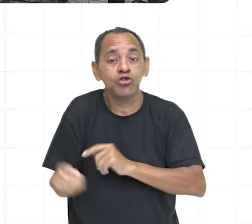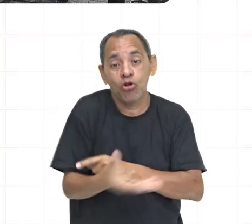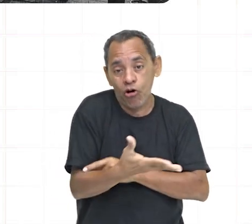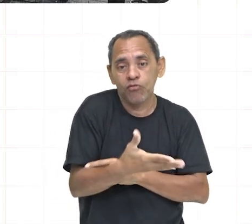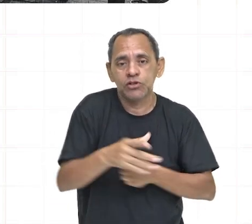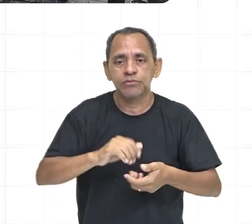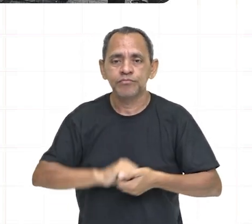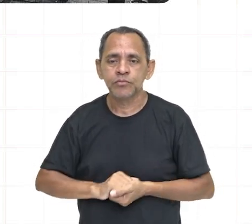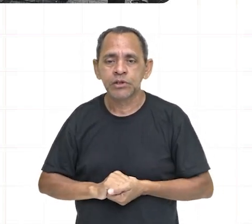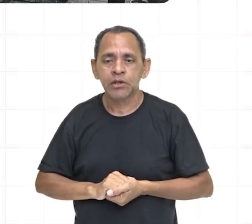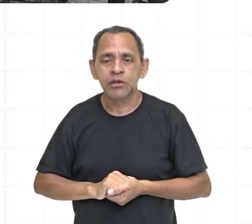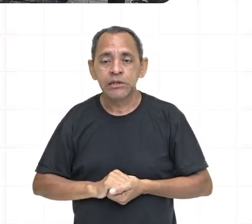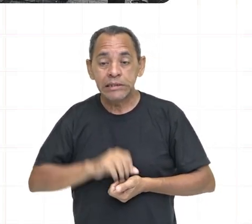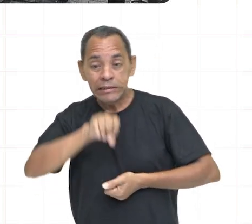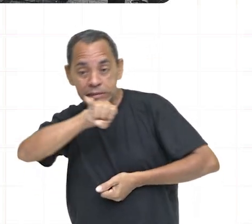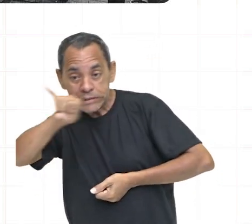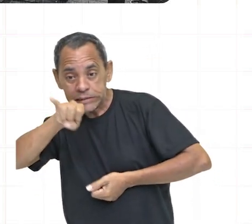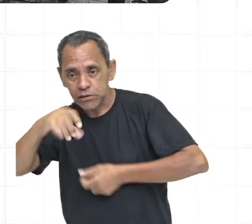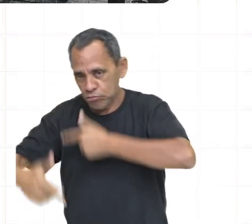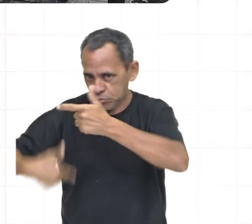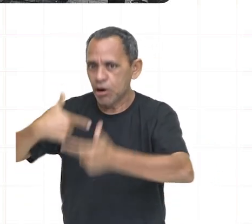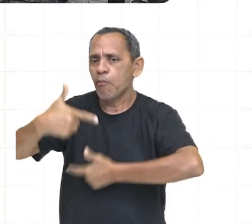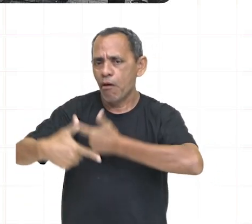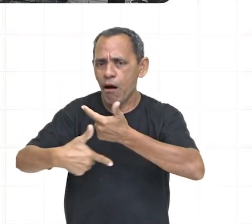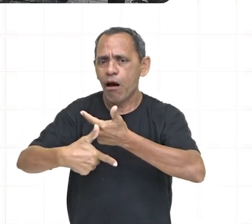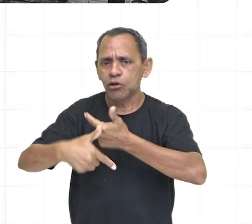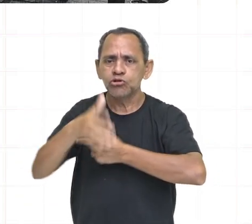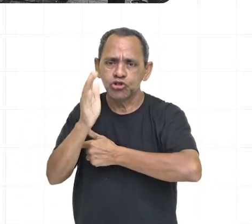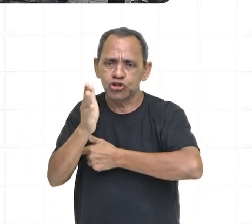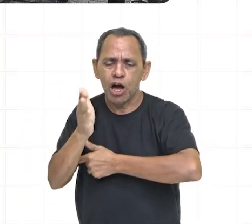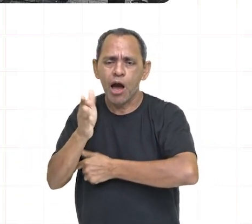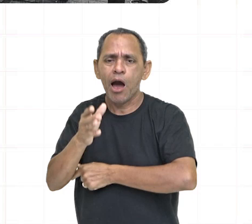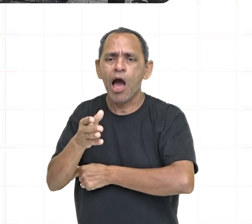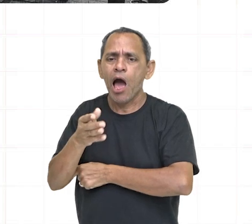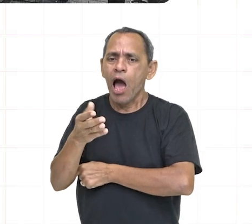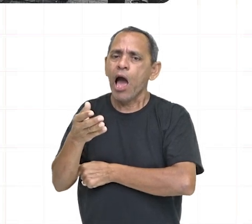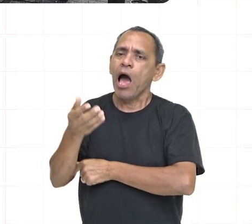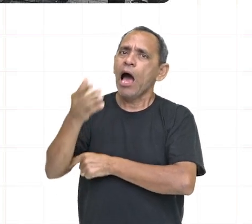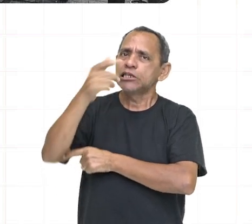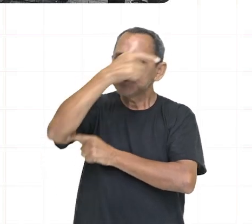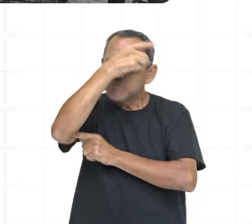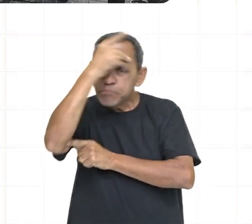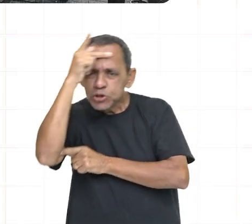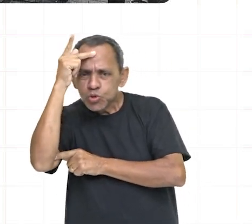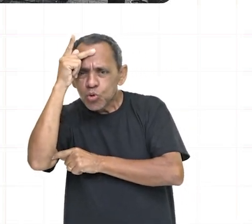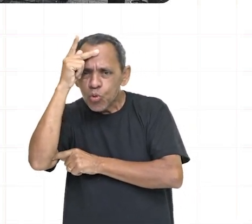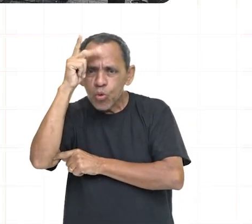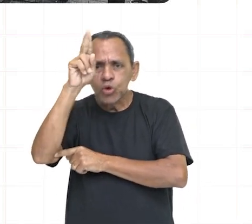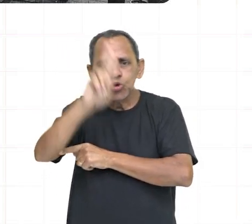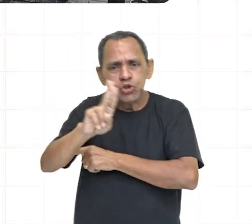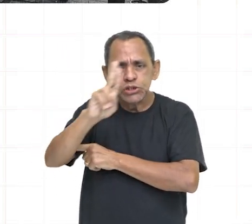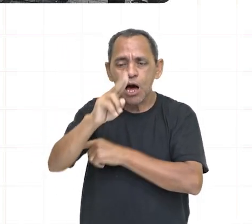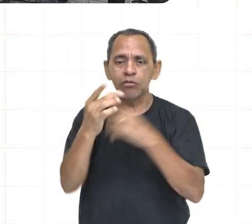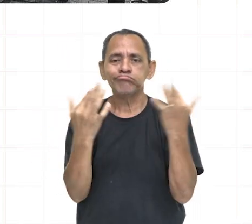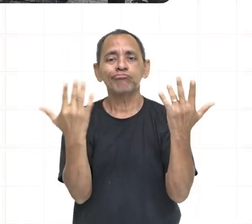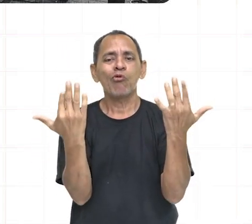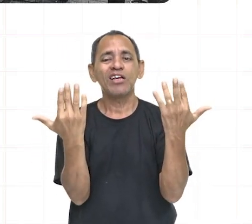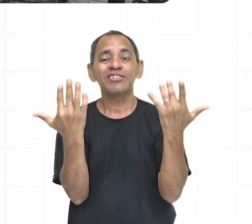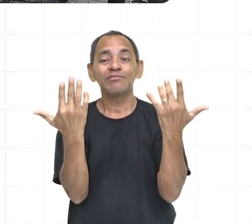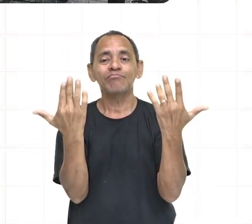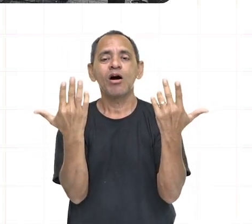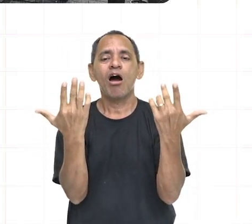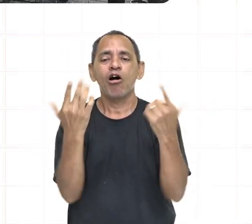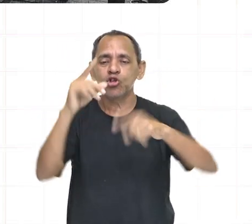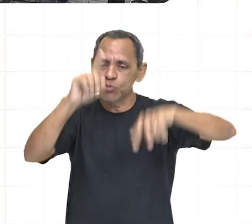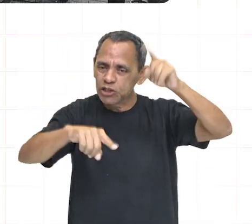se antigamente as pessoas faziam esses trabalhos somente ali artesanalmente